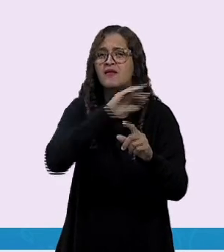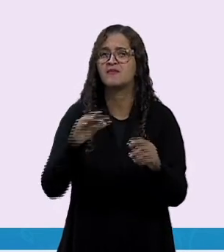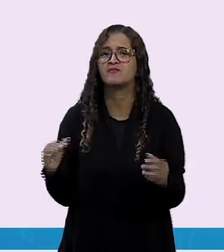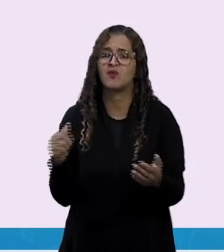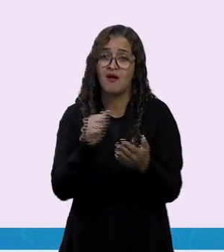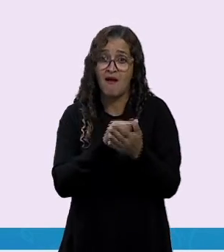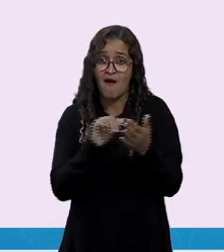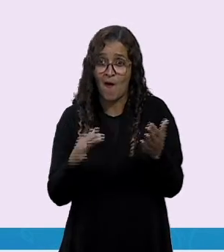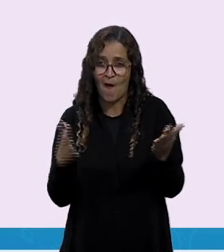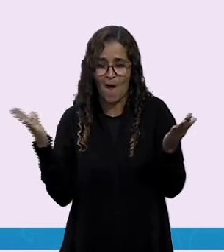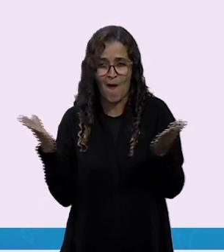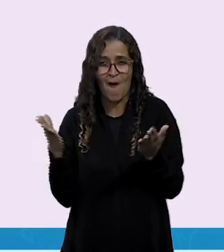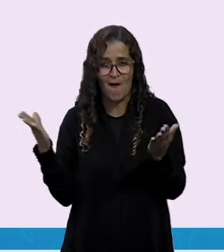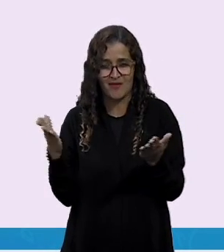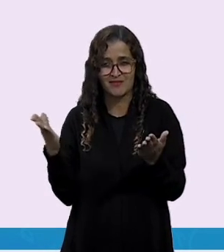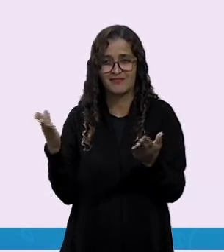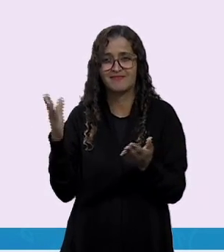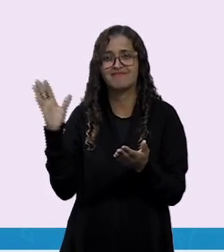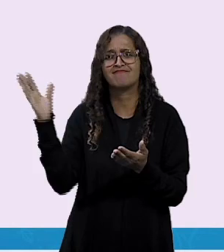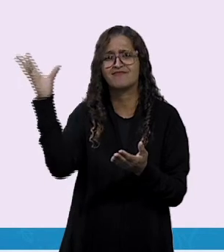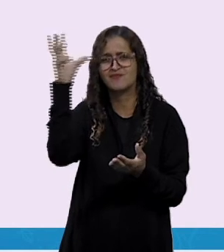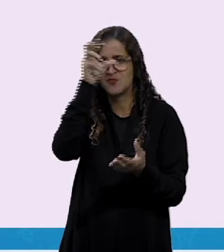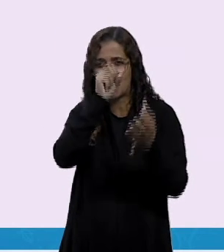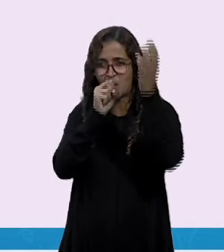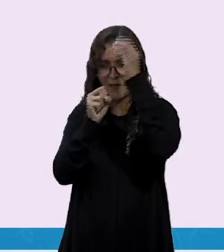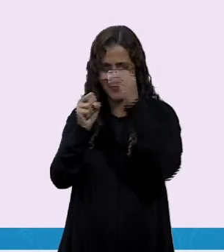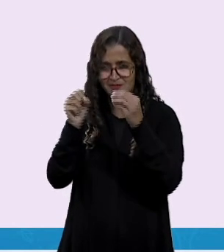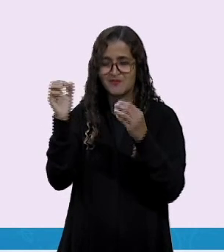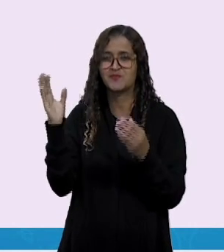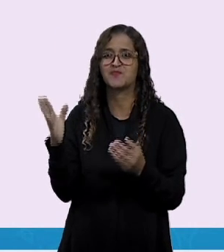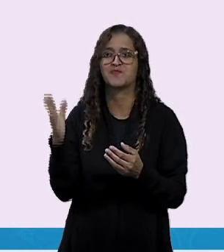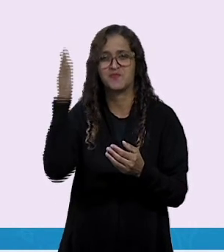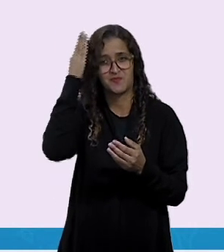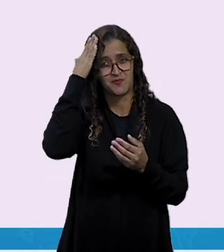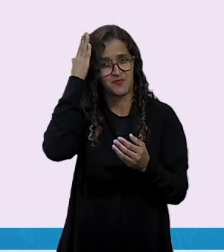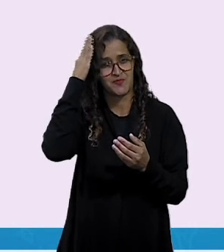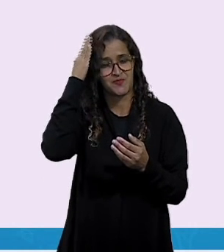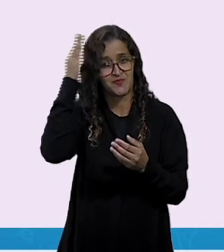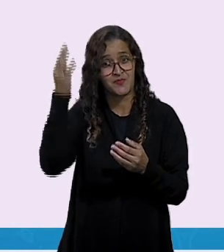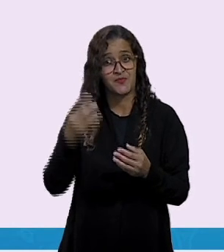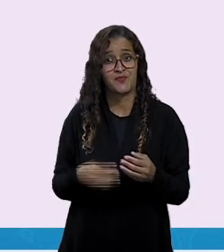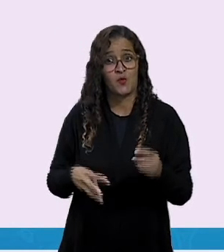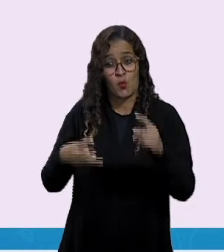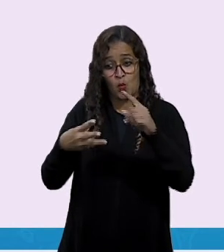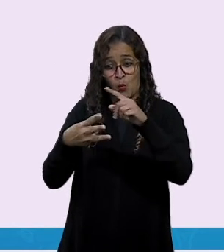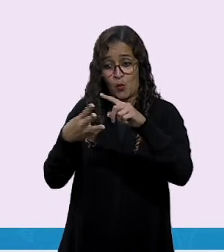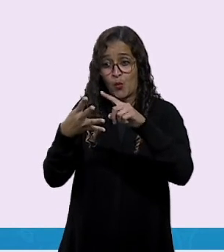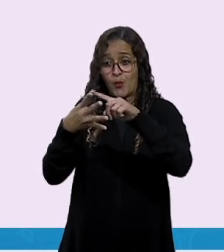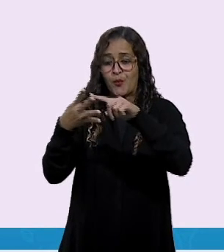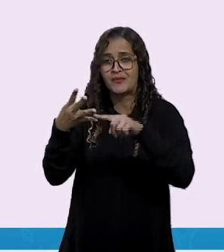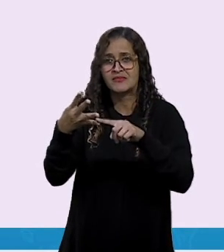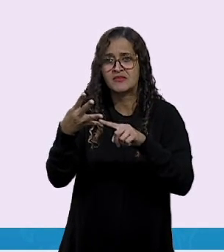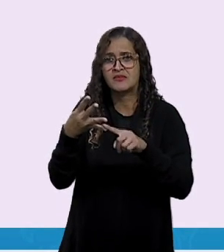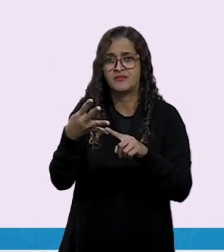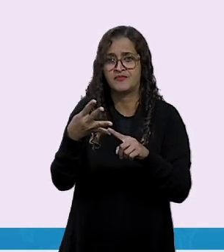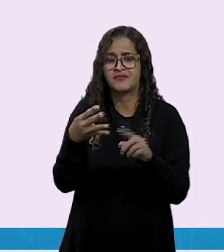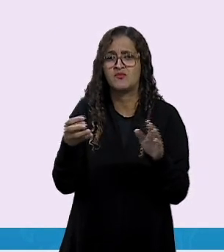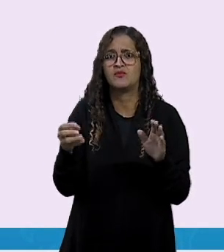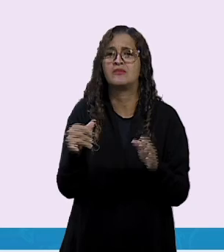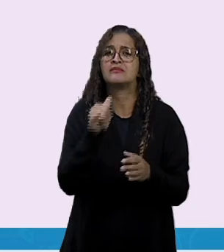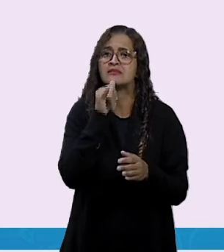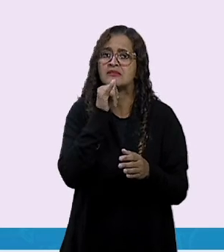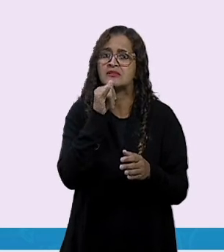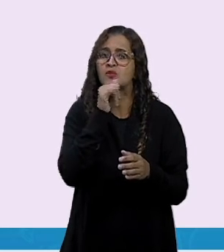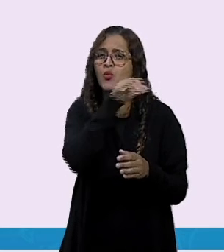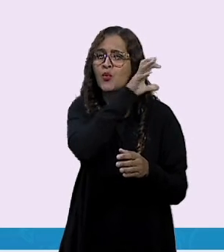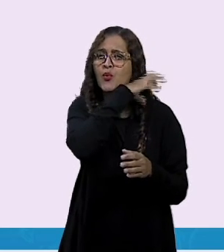ver se você pegou e entendeu. Olha, vamos dar 4 exemplos de animais. Vivíparos.